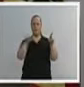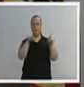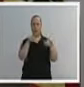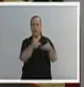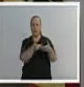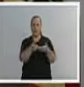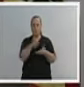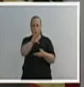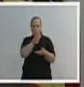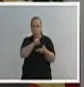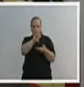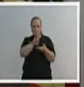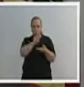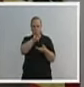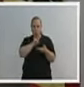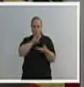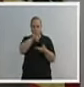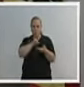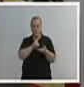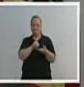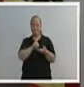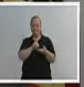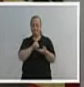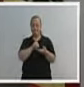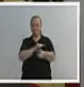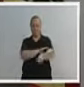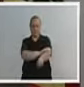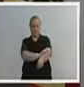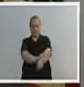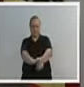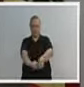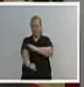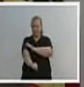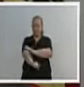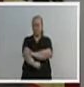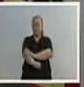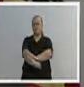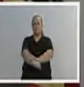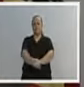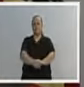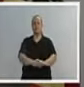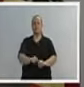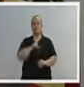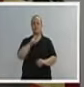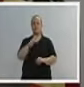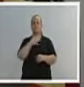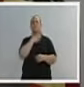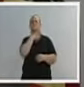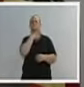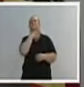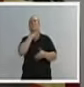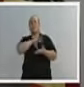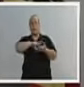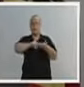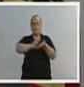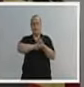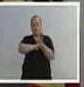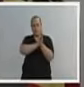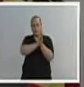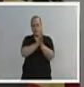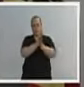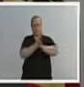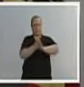eles arrancam a criancinha, o bracinho da criancinha, os bracinhos, arrancam os membros das